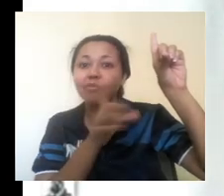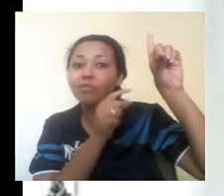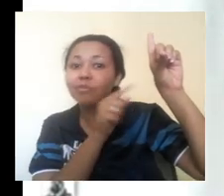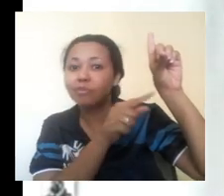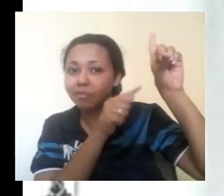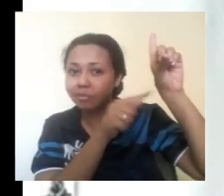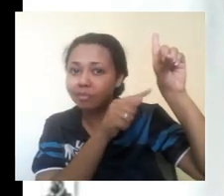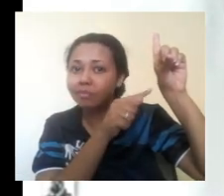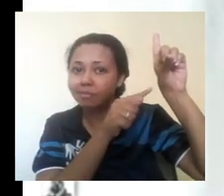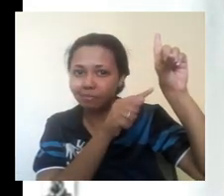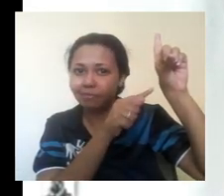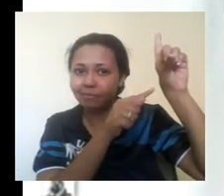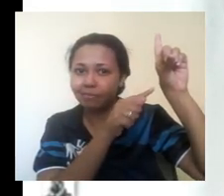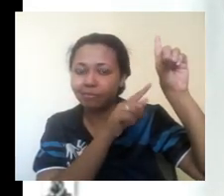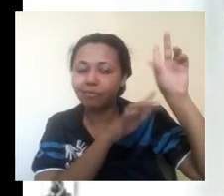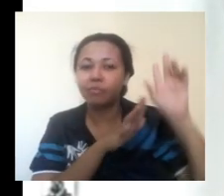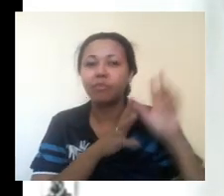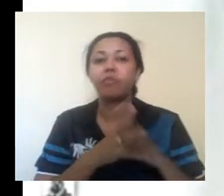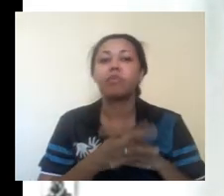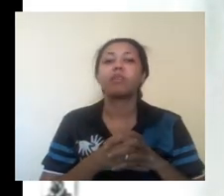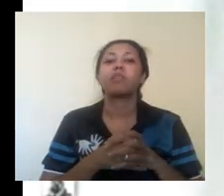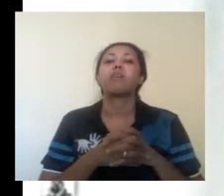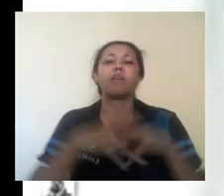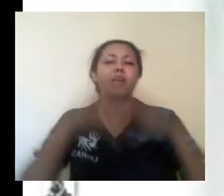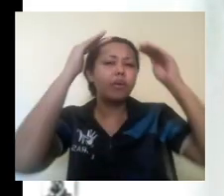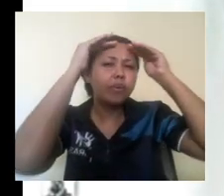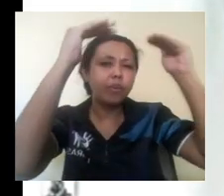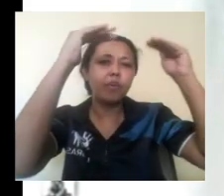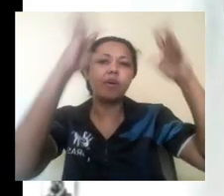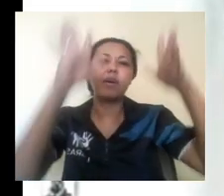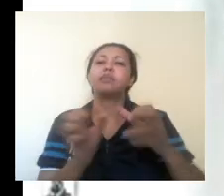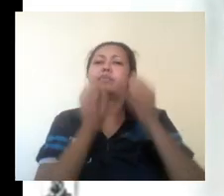vida, né? Mas a honra, a glória, o poder